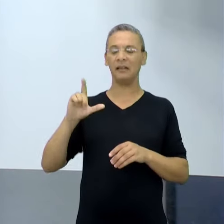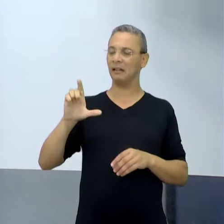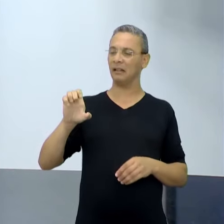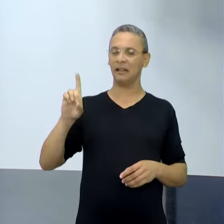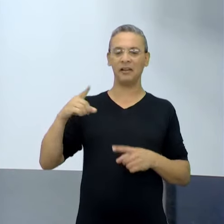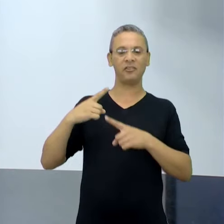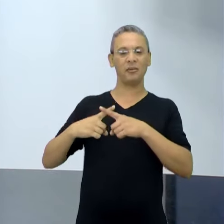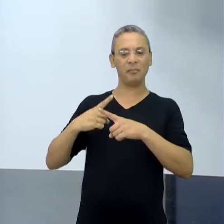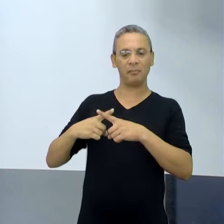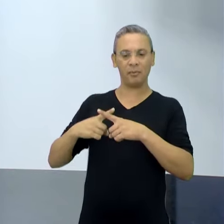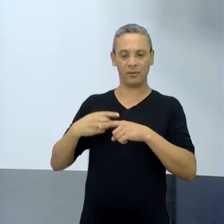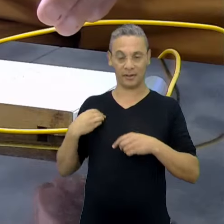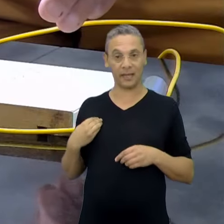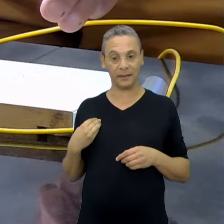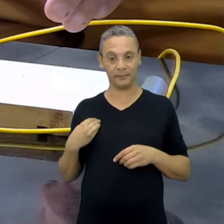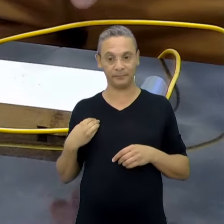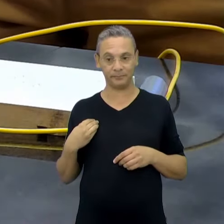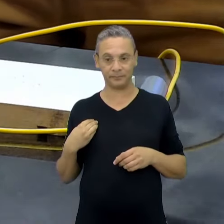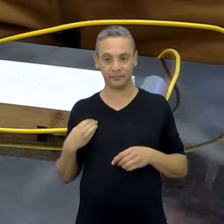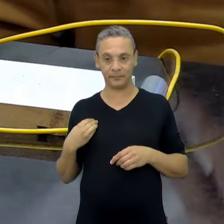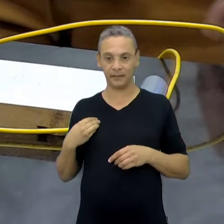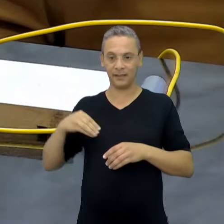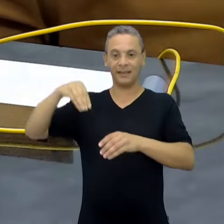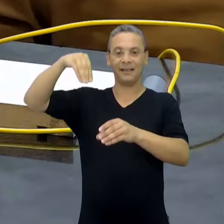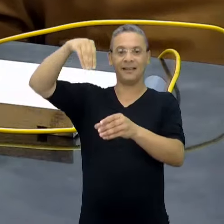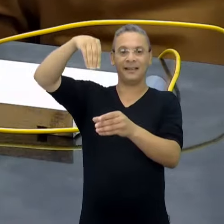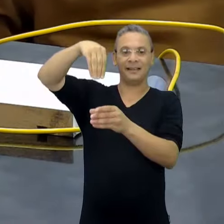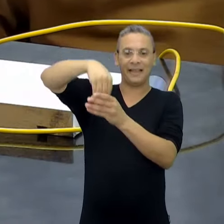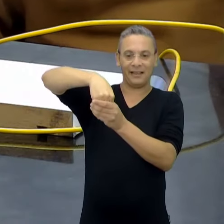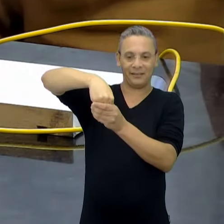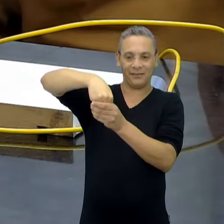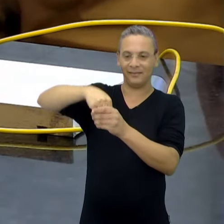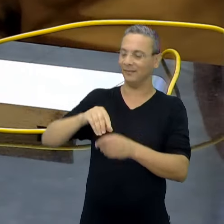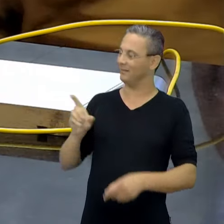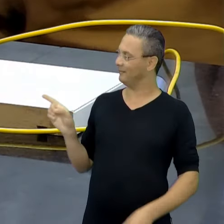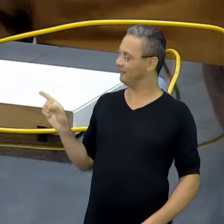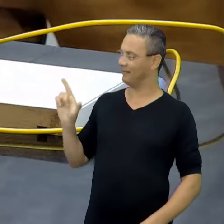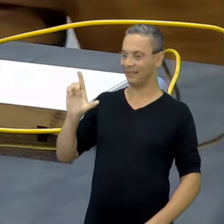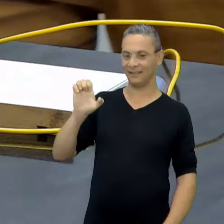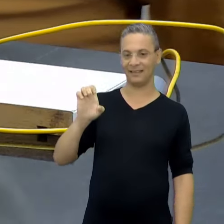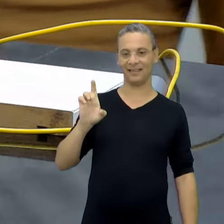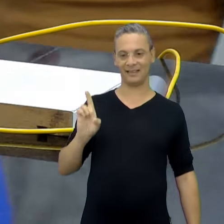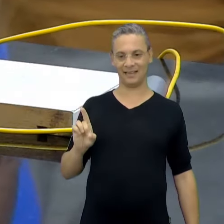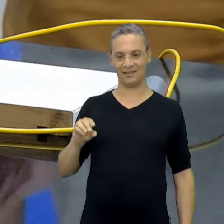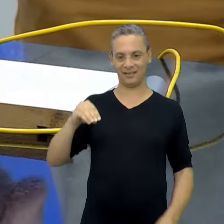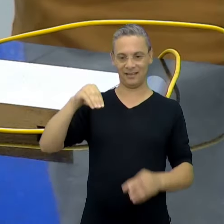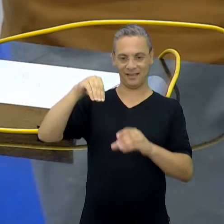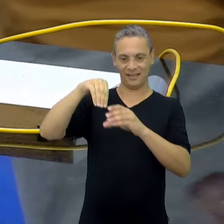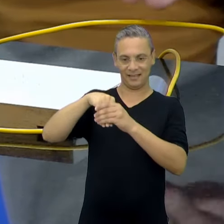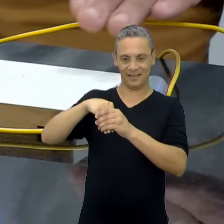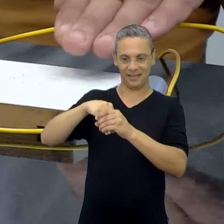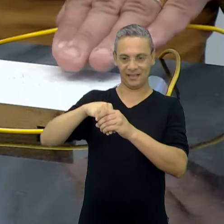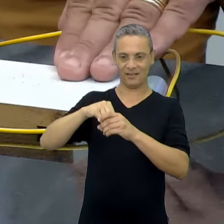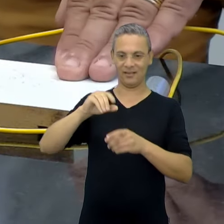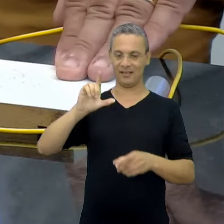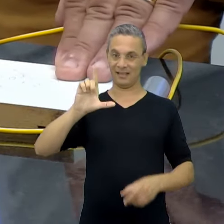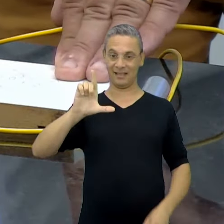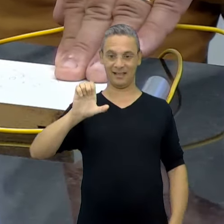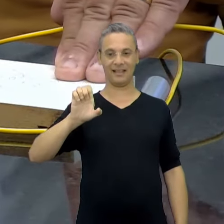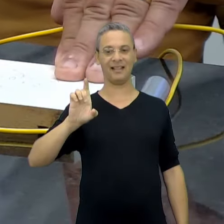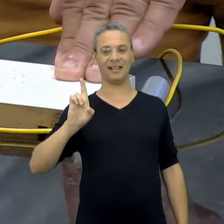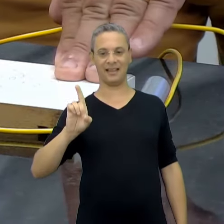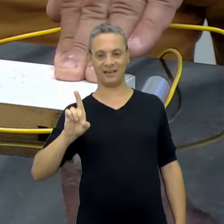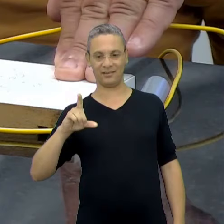LED justamente porque ela aqui dentro tem LEDs, né? Não dá para você ver aí, eu não posso apontar para a câmera